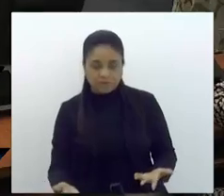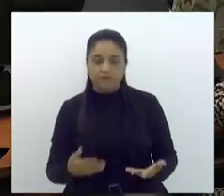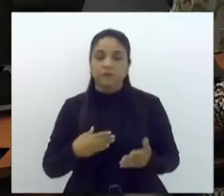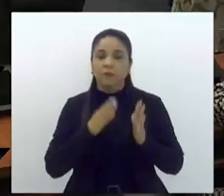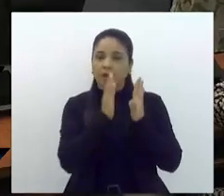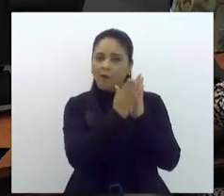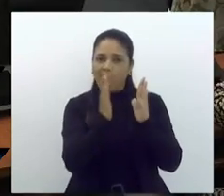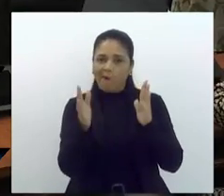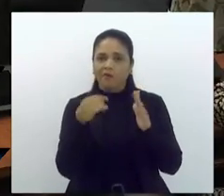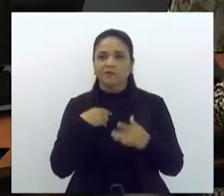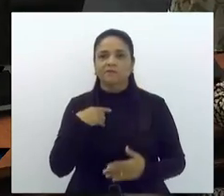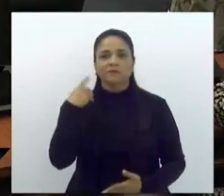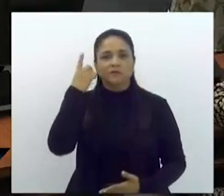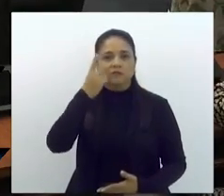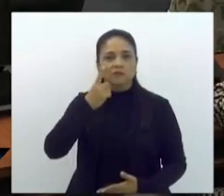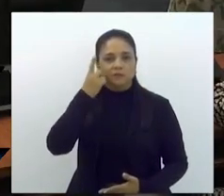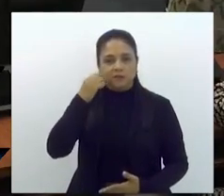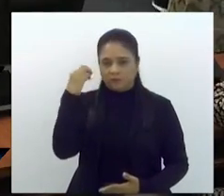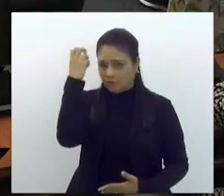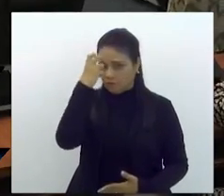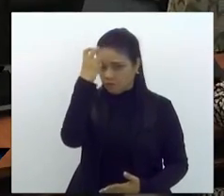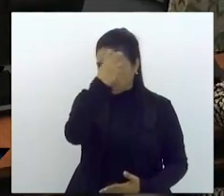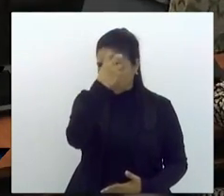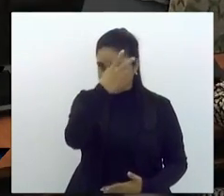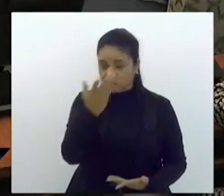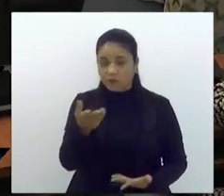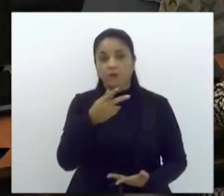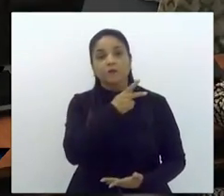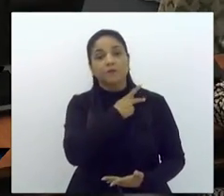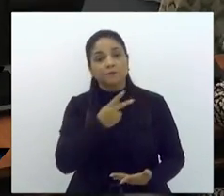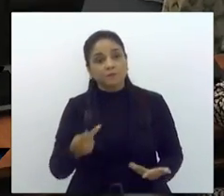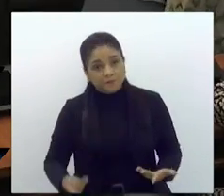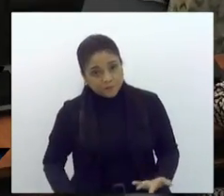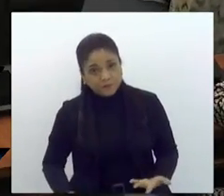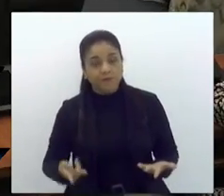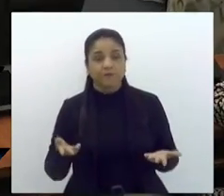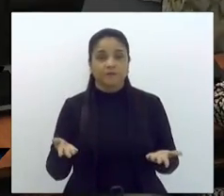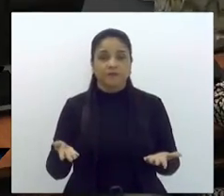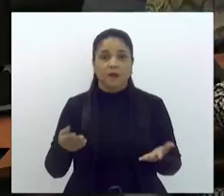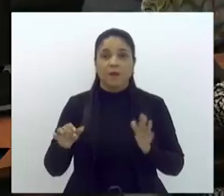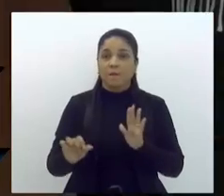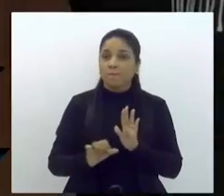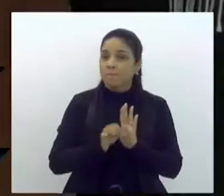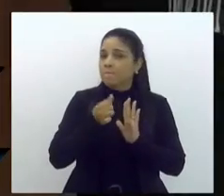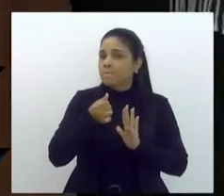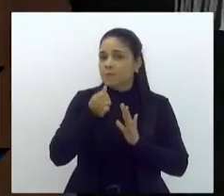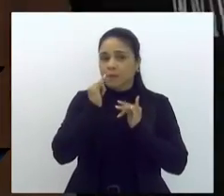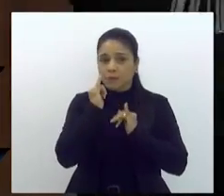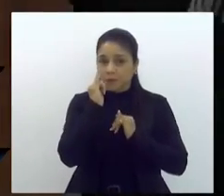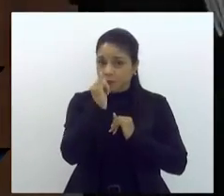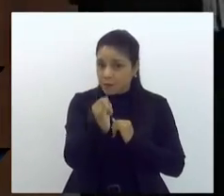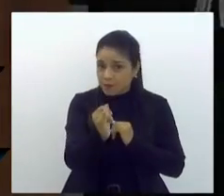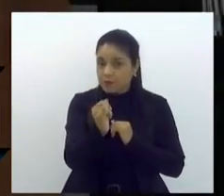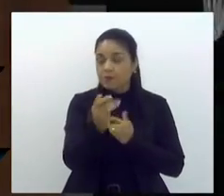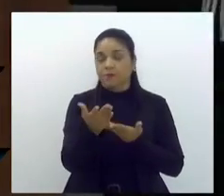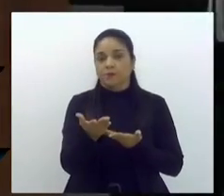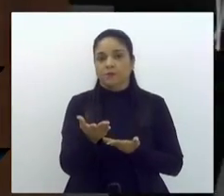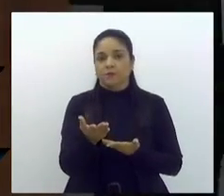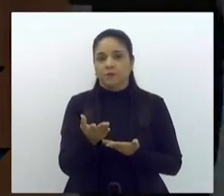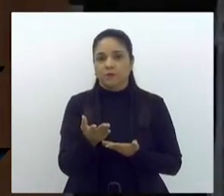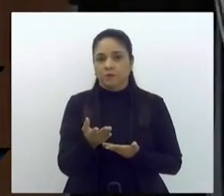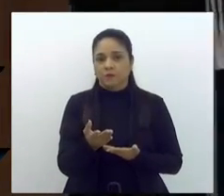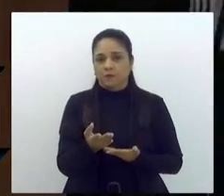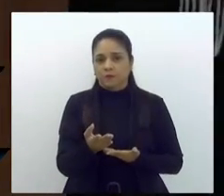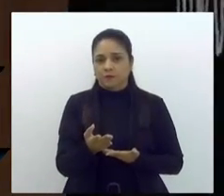Presidente deputada Verônica por favor presidente em primeiro lugar eu queria